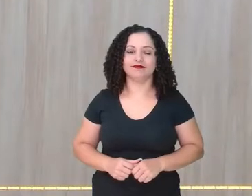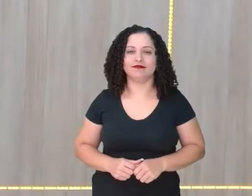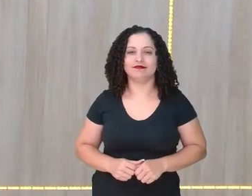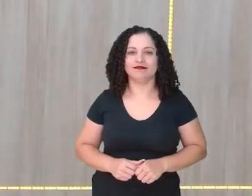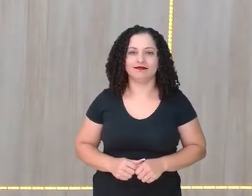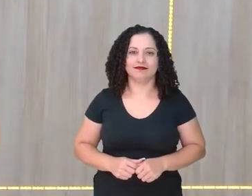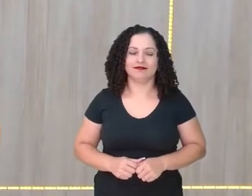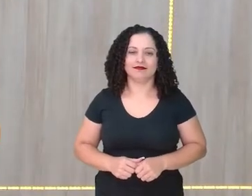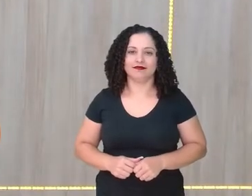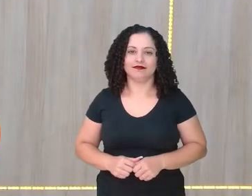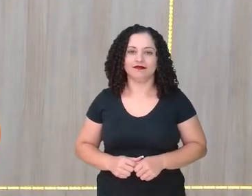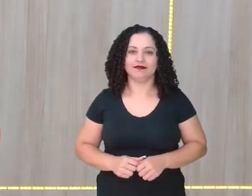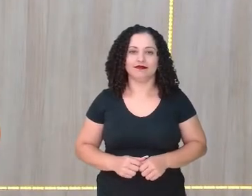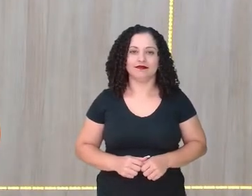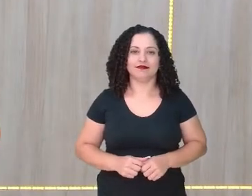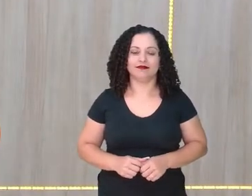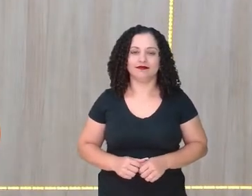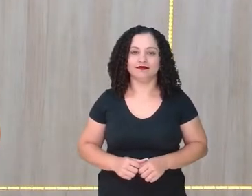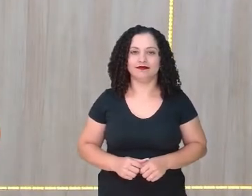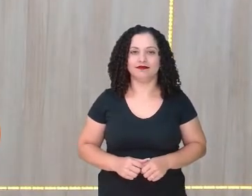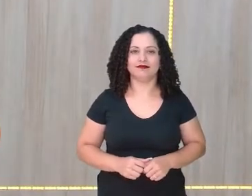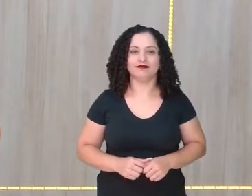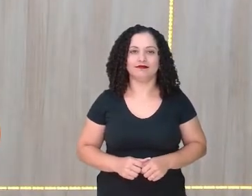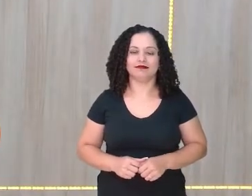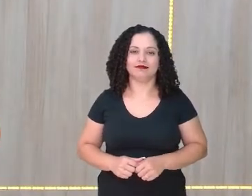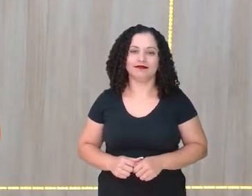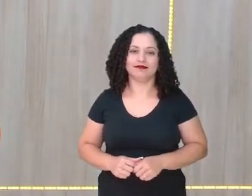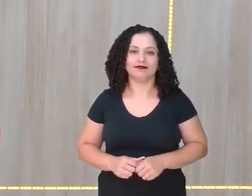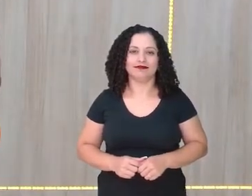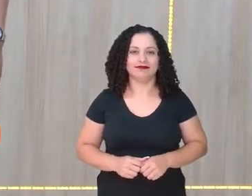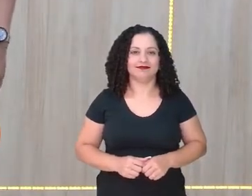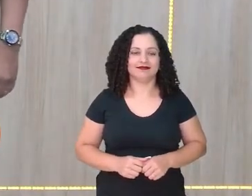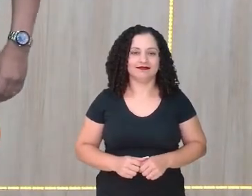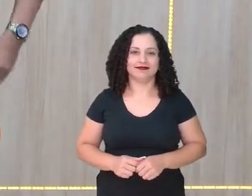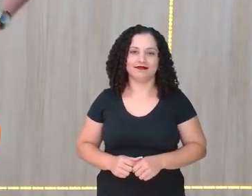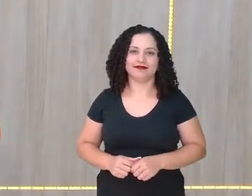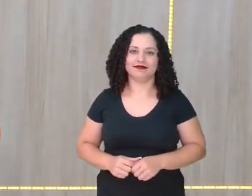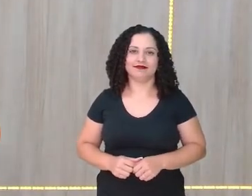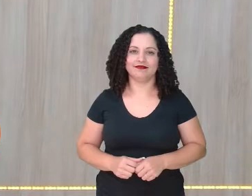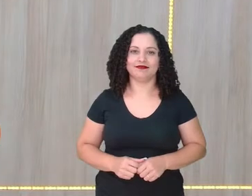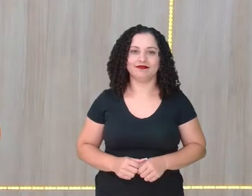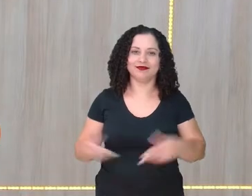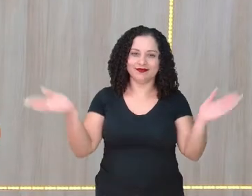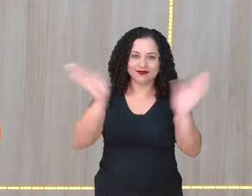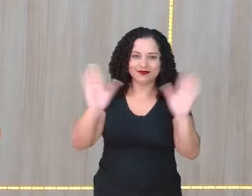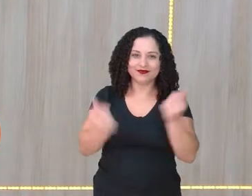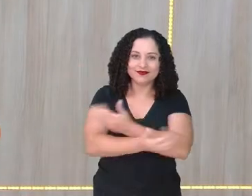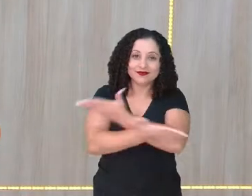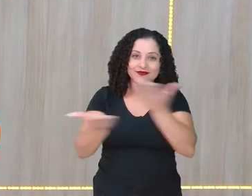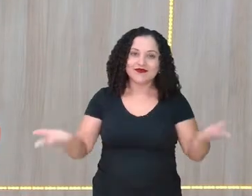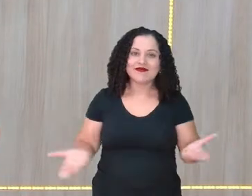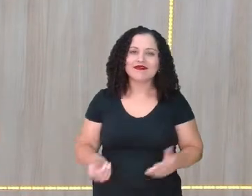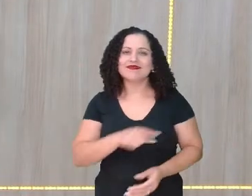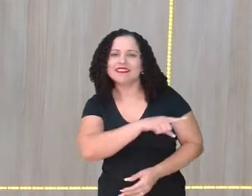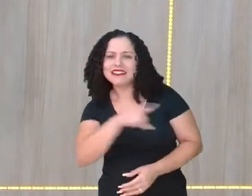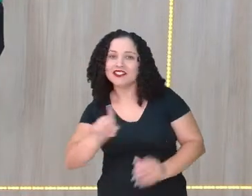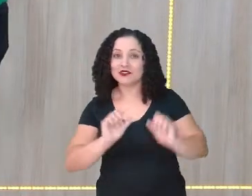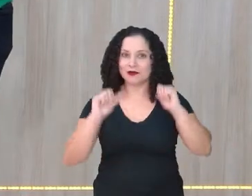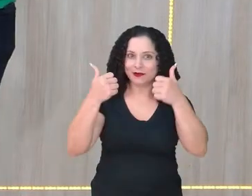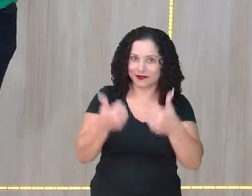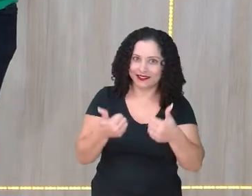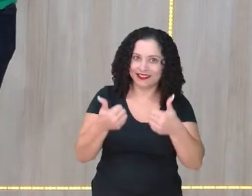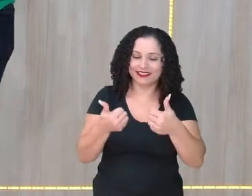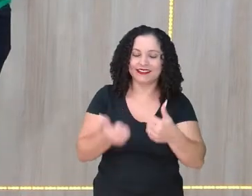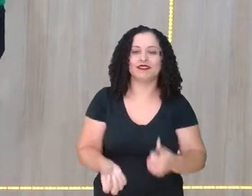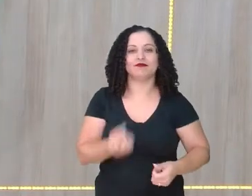Hey you, we are here again. How are you doing today? Ei pessoal, como é que vocês estão? Bom